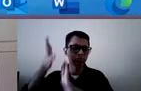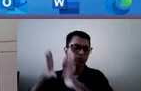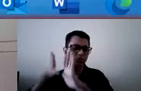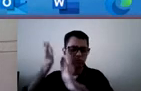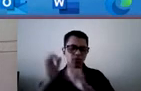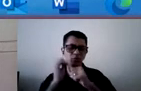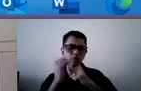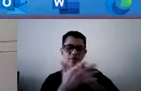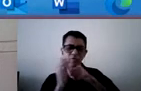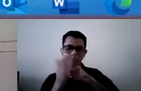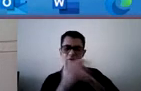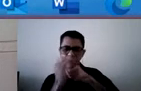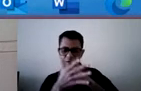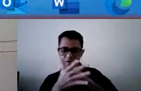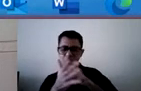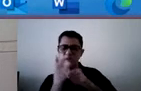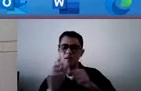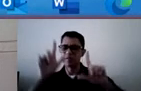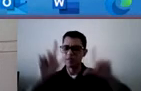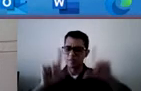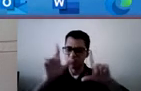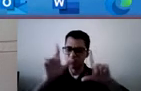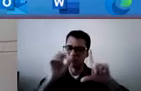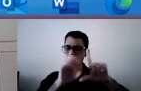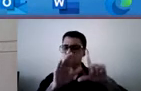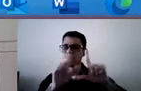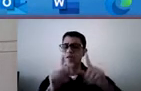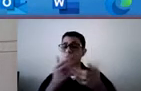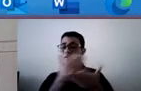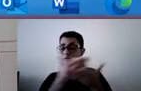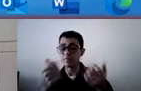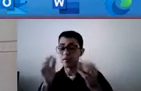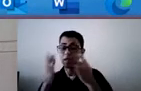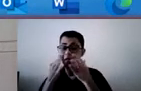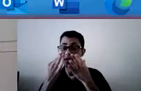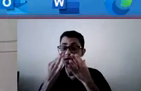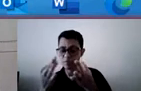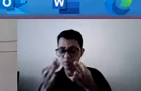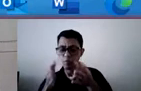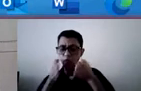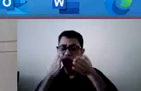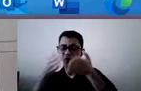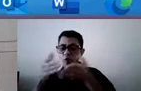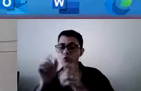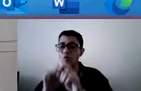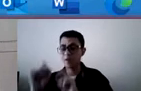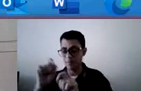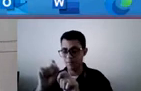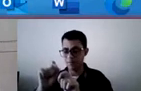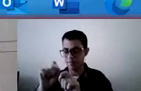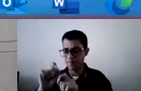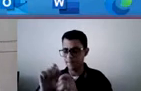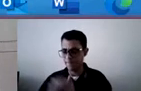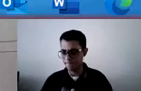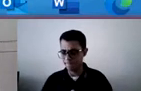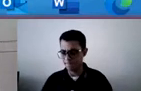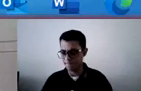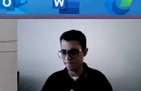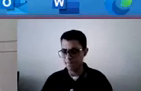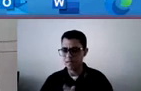alarmante, vêm alertando a gente. A gente tem que ter muita atenção nisso também, a questão de foco nessas